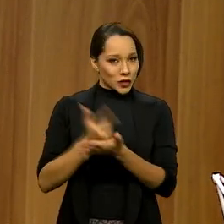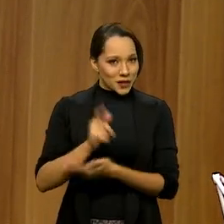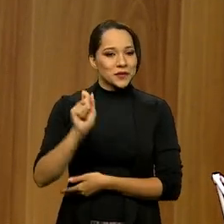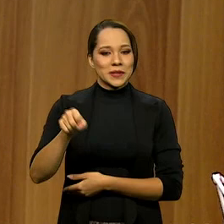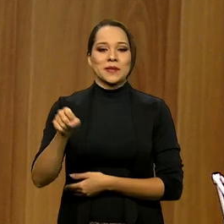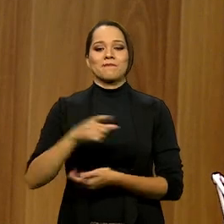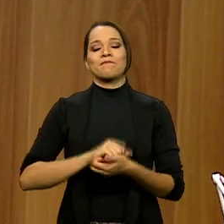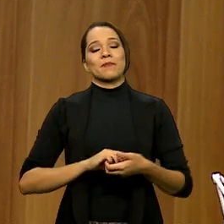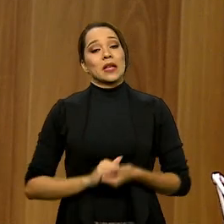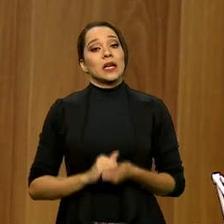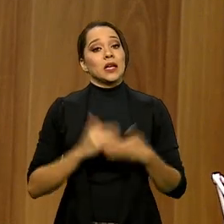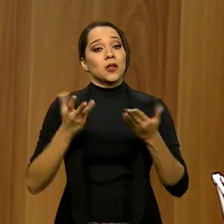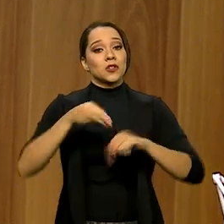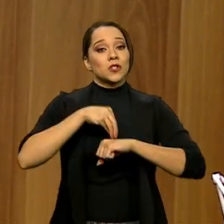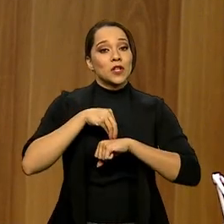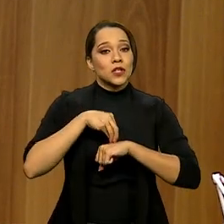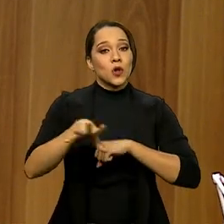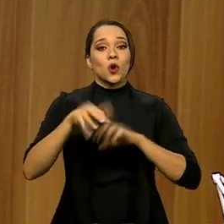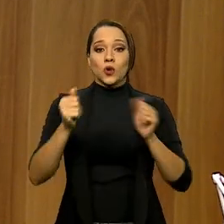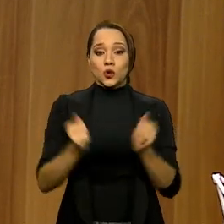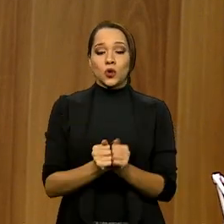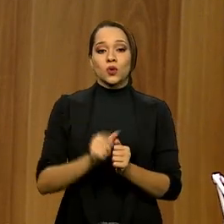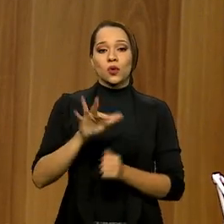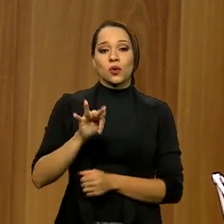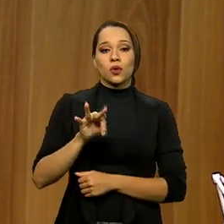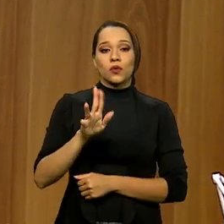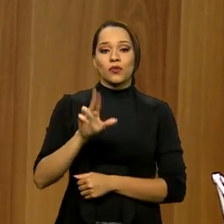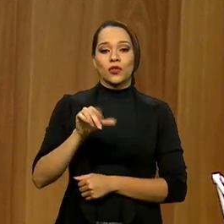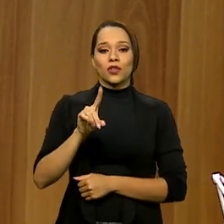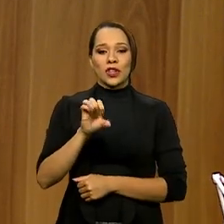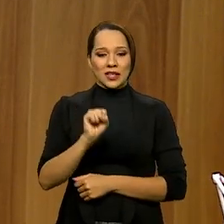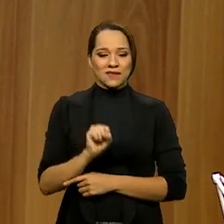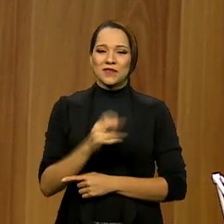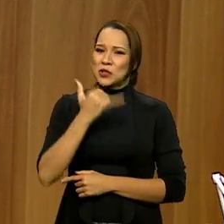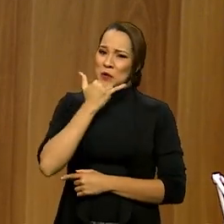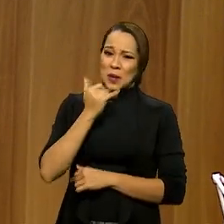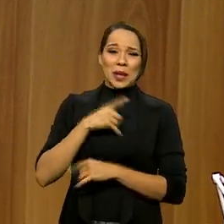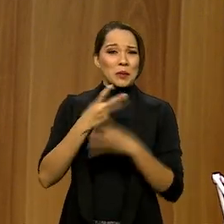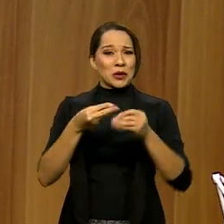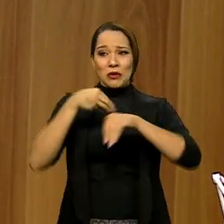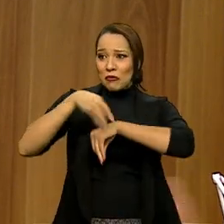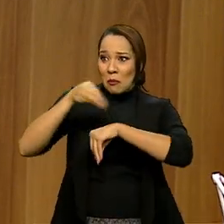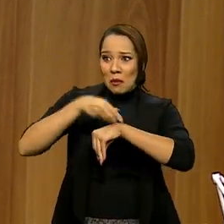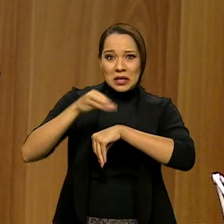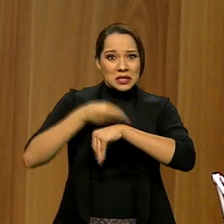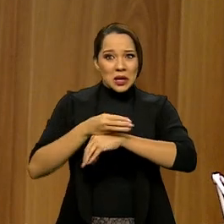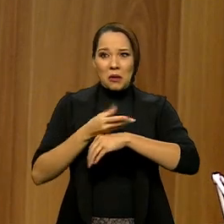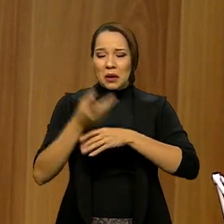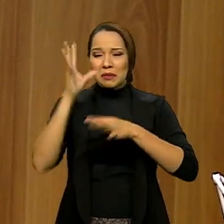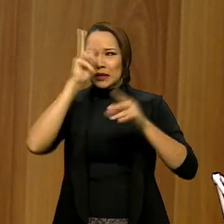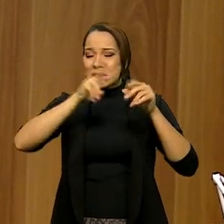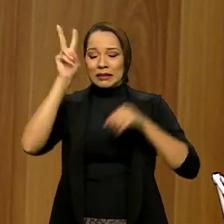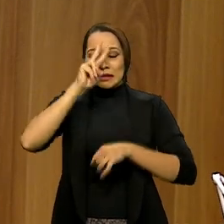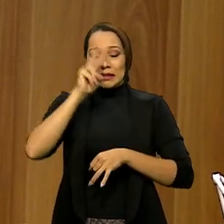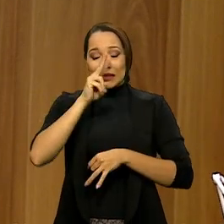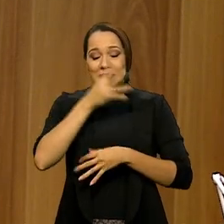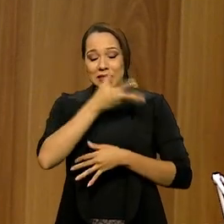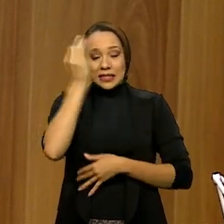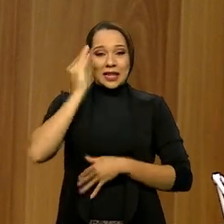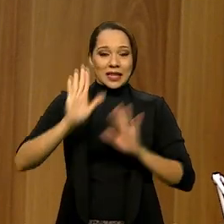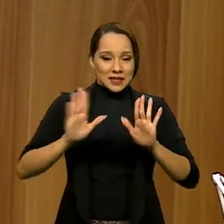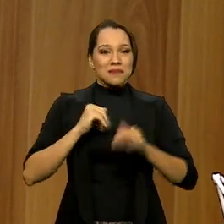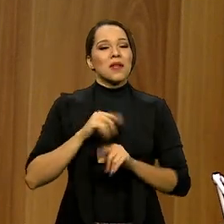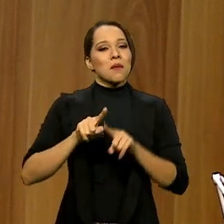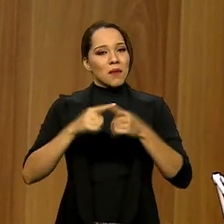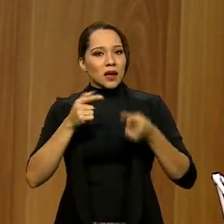Sobre o livro, sim. Então, nós lançamos em parceria com o Fundodesc, perdão, é porque é tanta informação, né? E a gente quer atender tudo com muita atenção. Então,